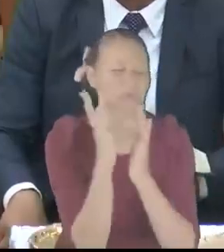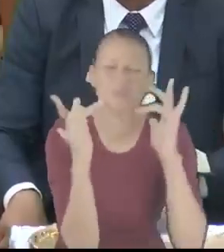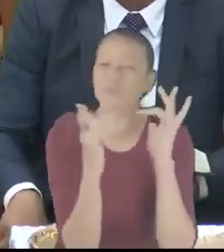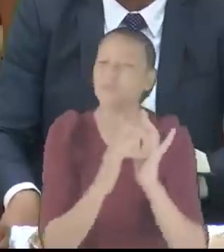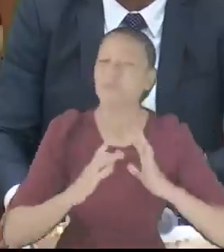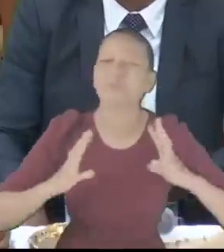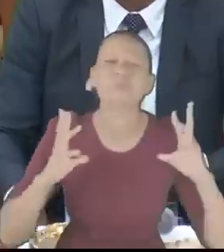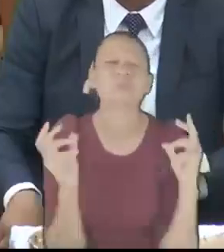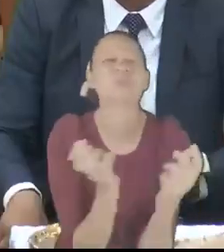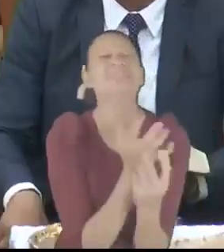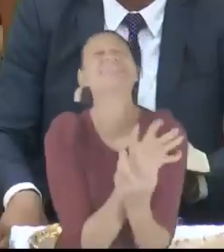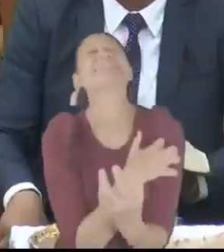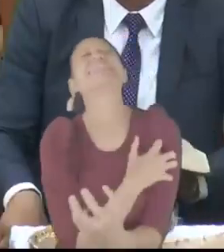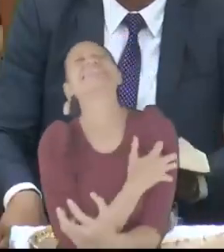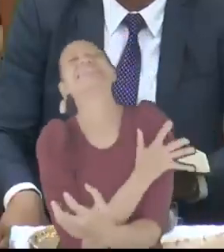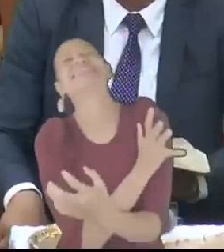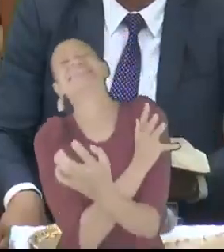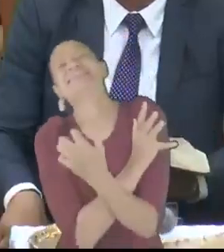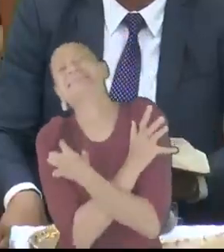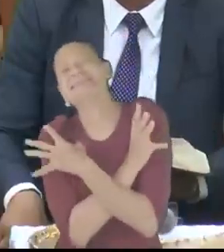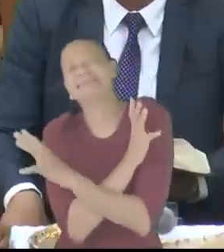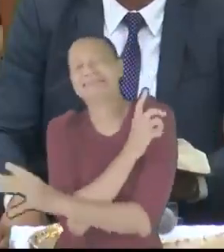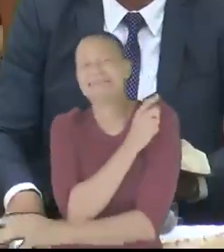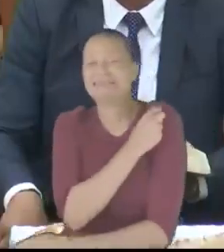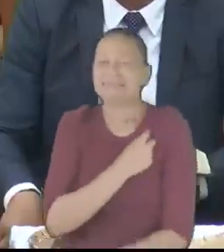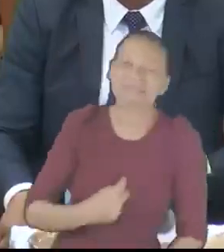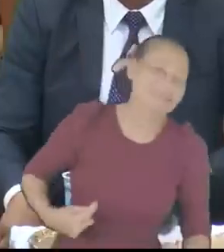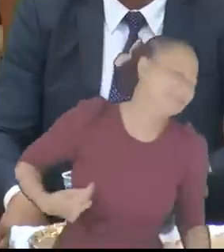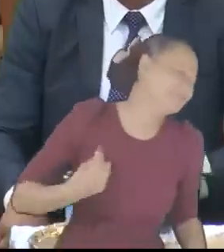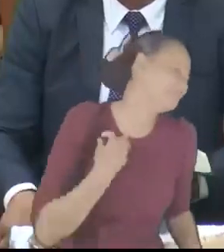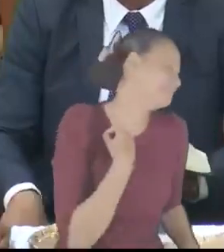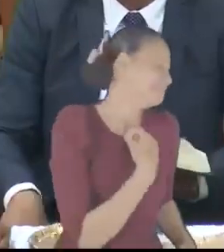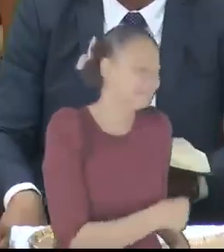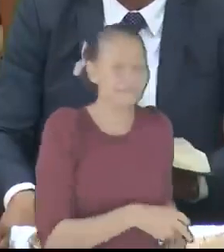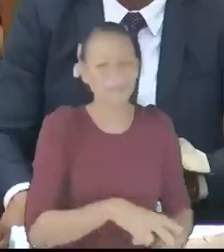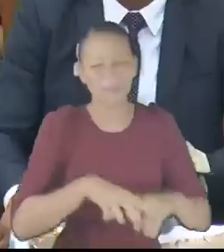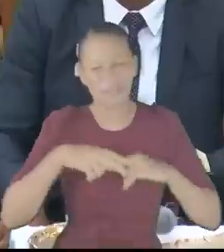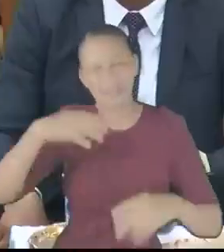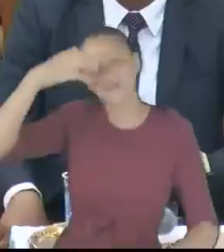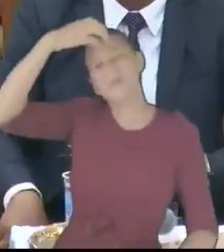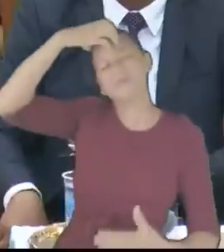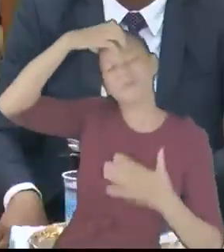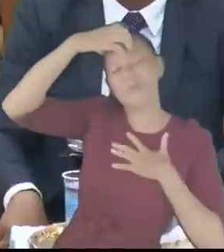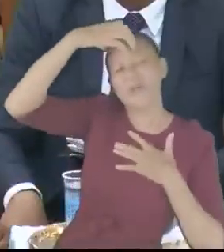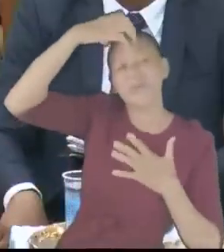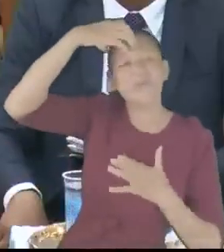todo riscado por minha culpa e por sua culpa.